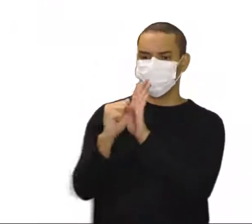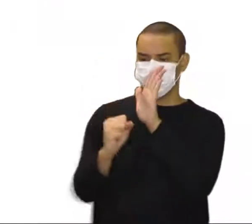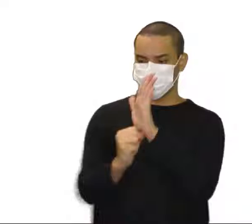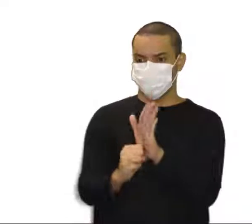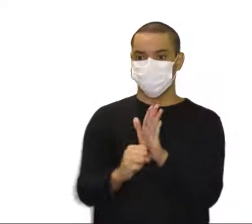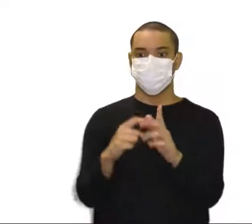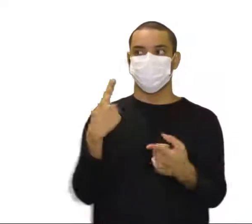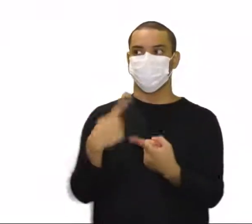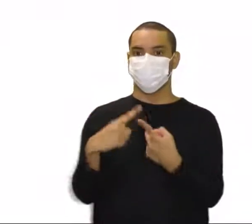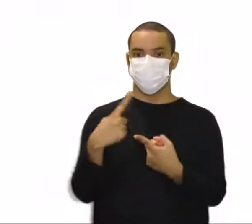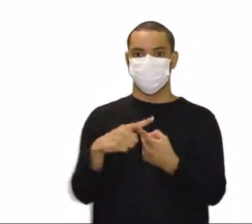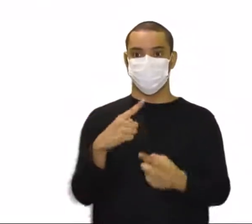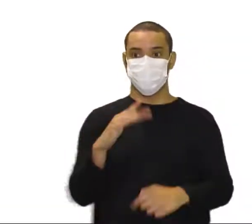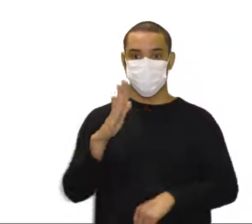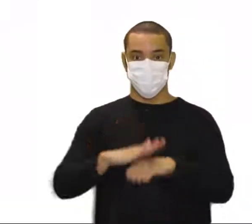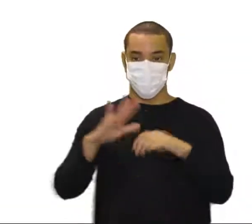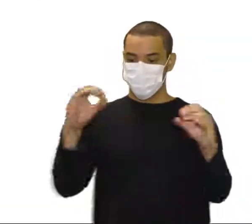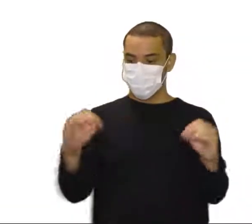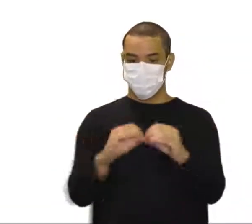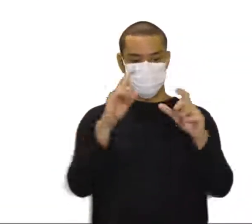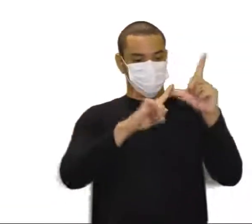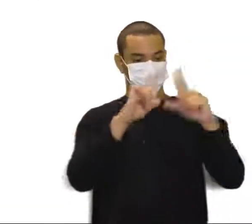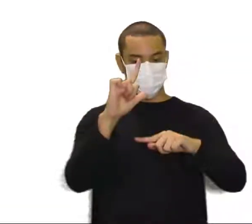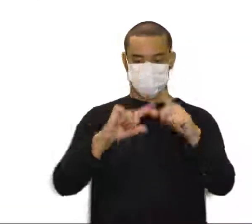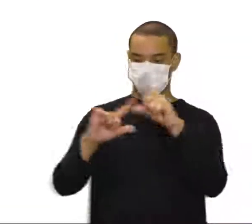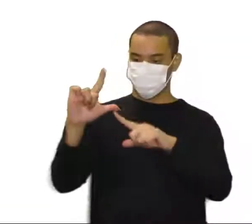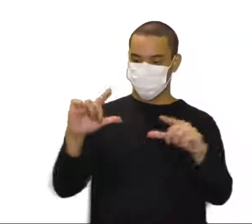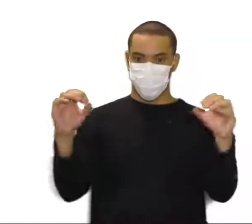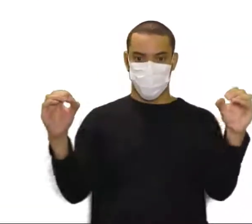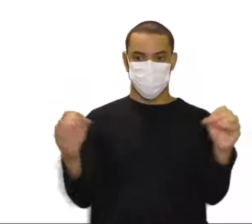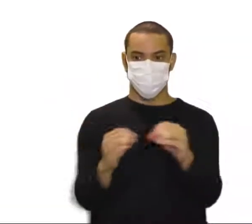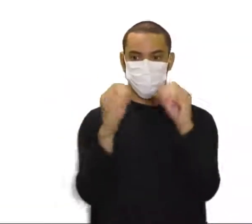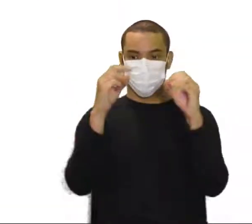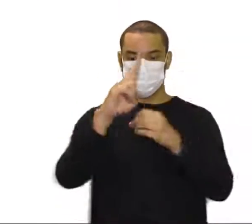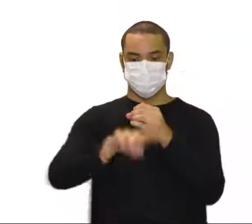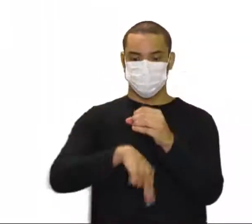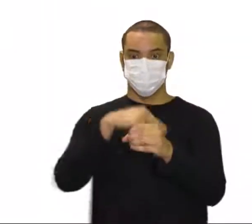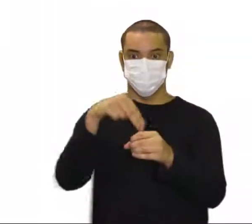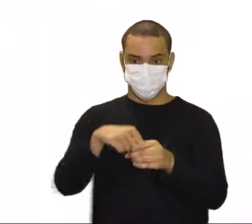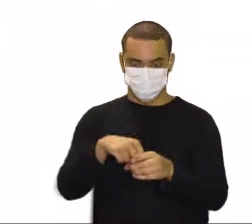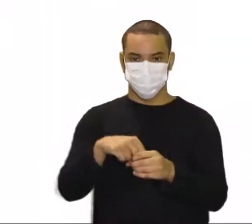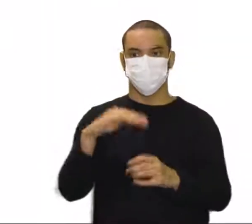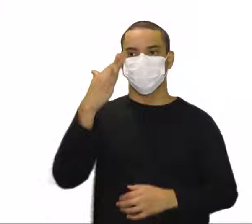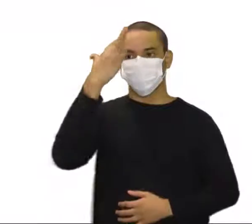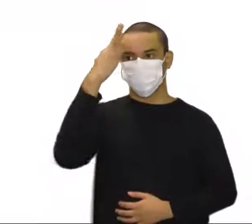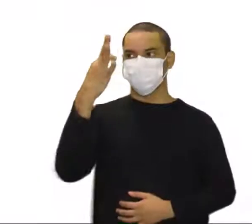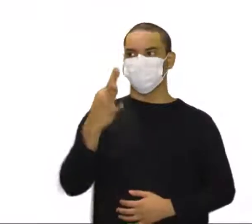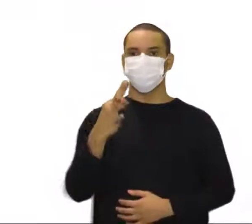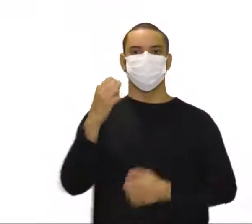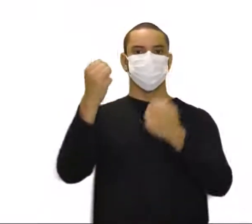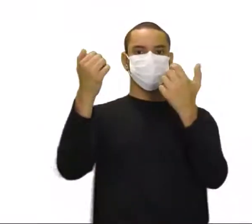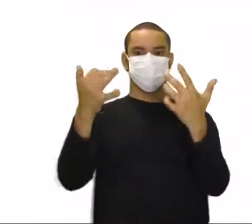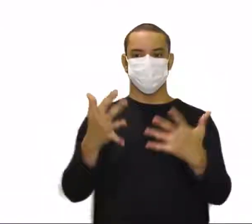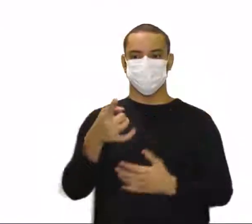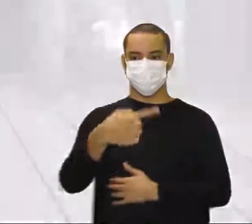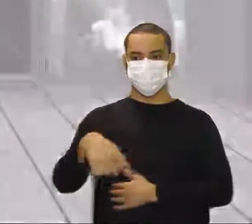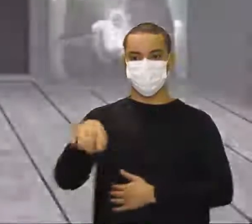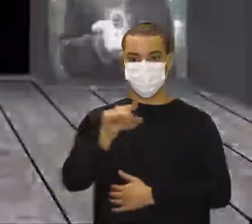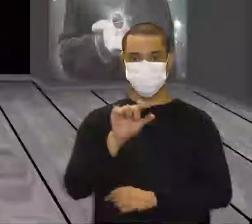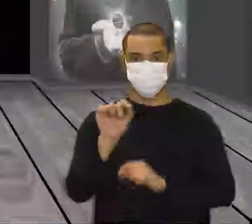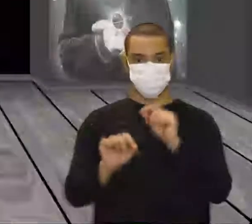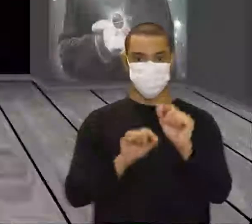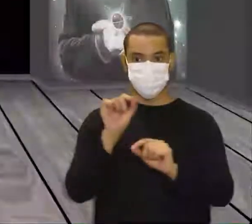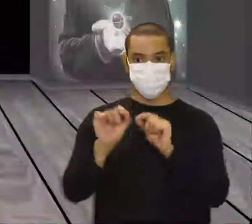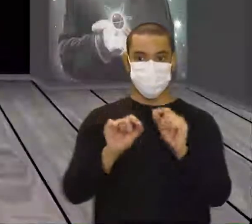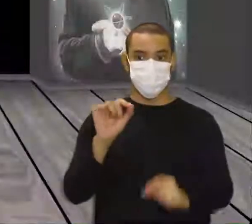pela colisão de duas estrelas de nêutron, tá, pessoal? E para o entendimento eu falei para vocês o seguinte,